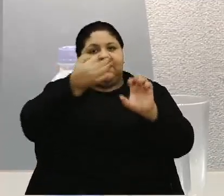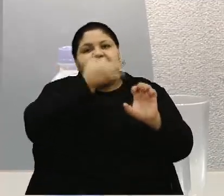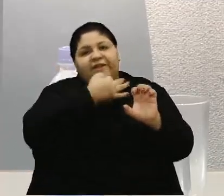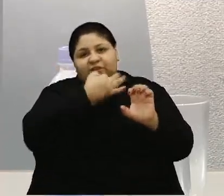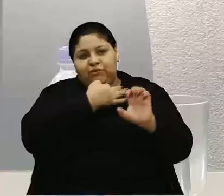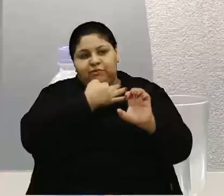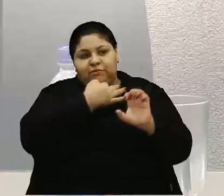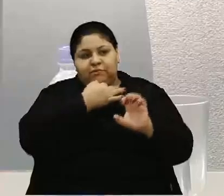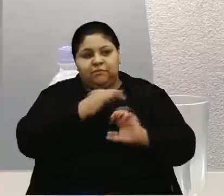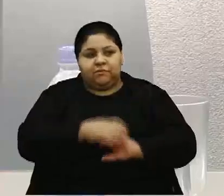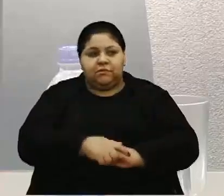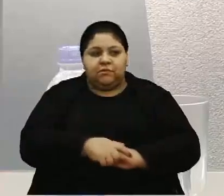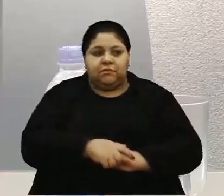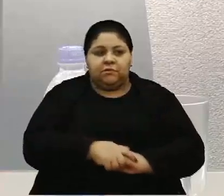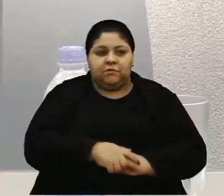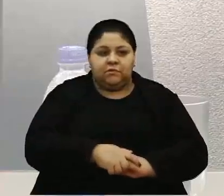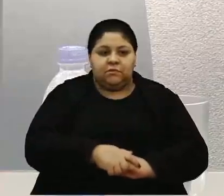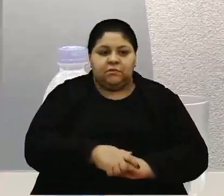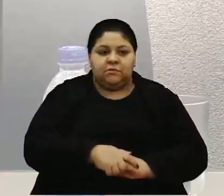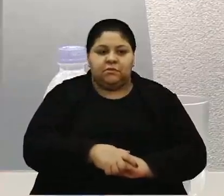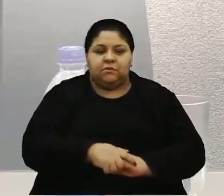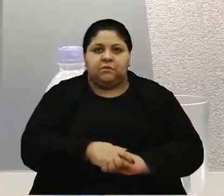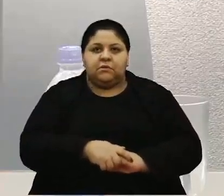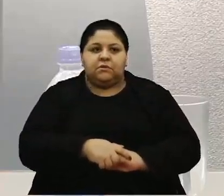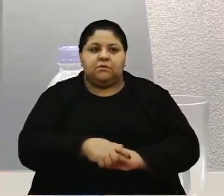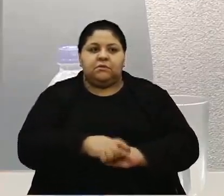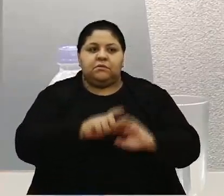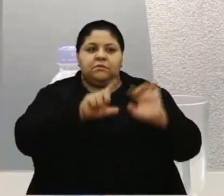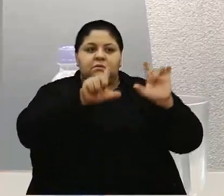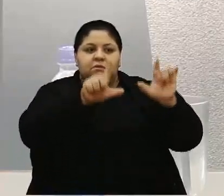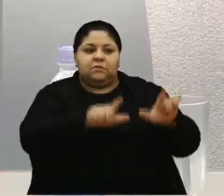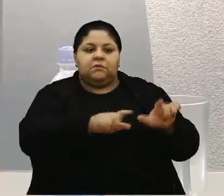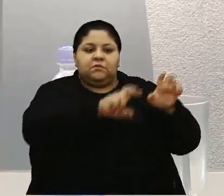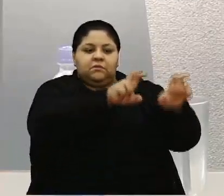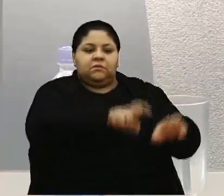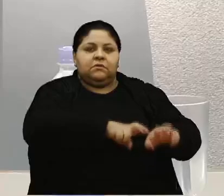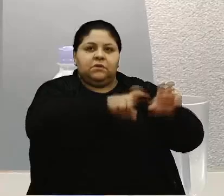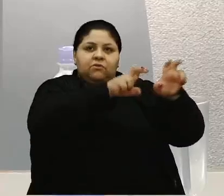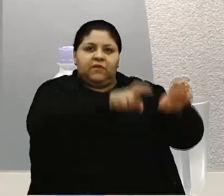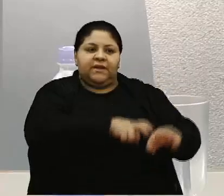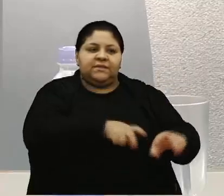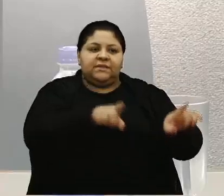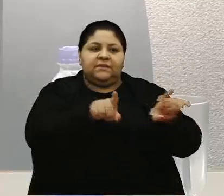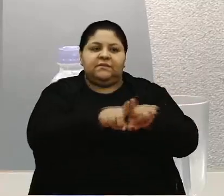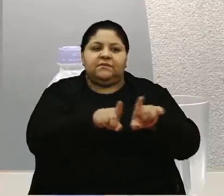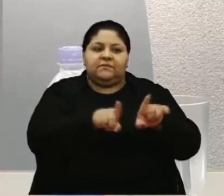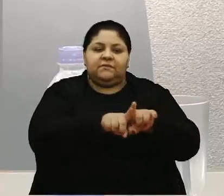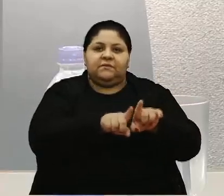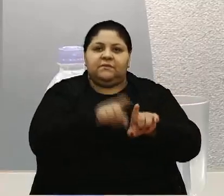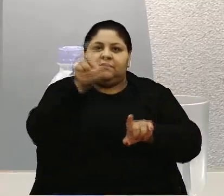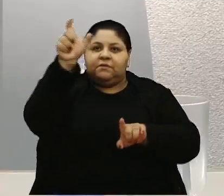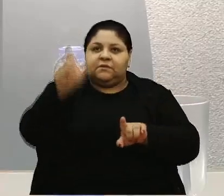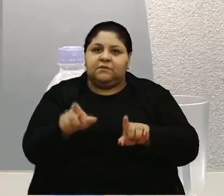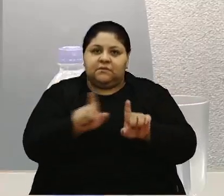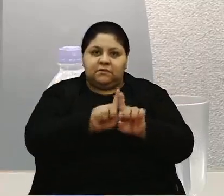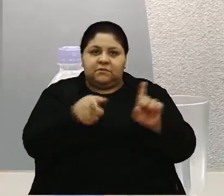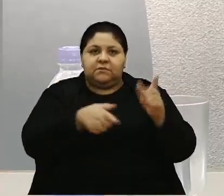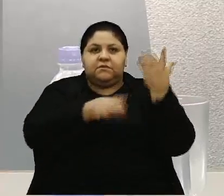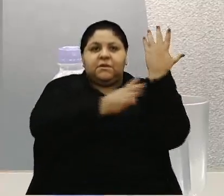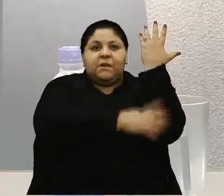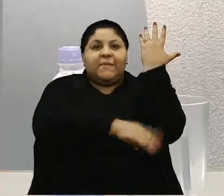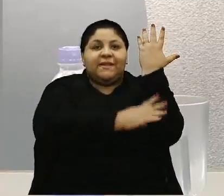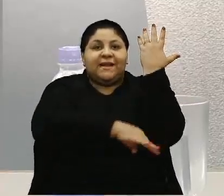né? Mas hoje, no quiosque de Fazenda Souza, vem gente de Gramado e Canela comer o Bauru. De